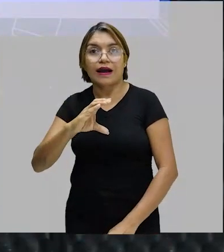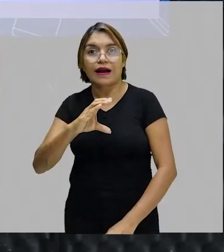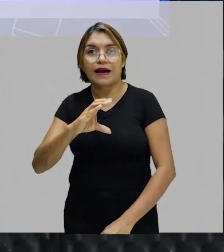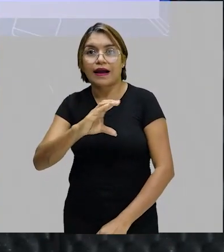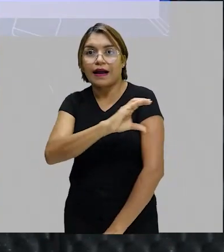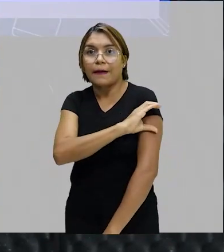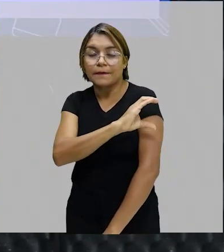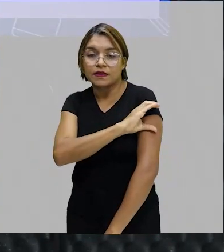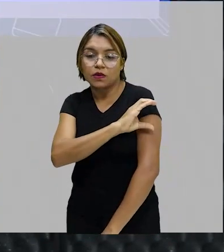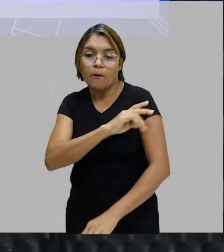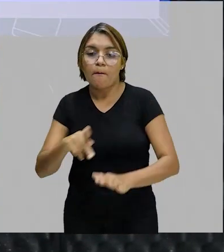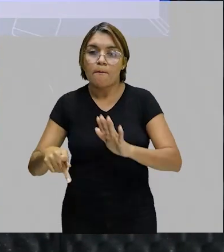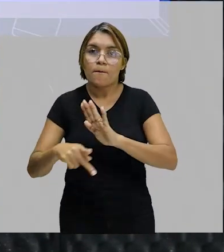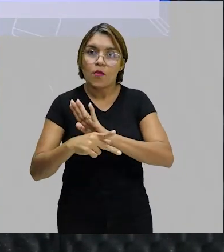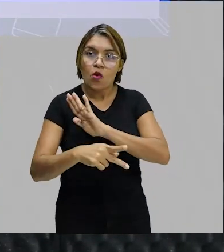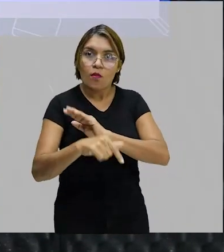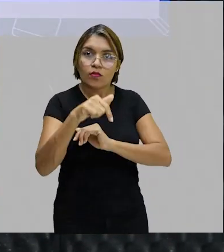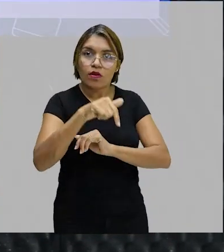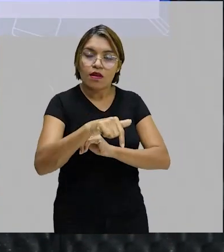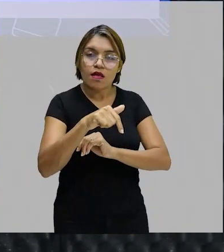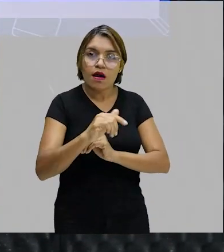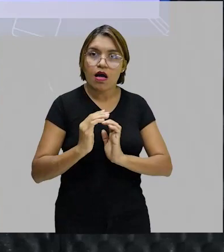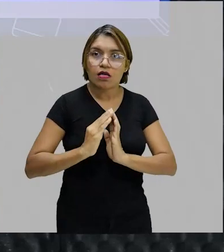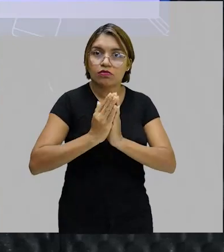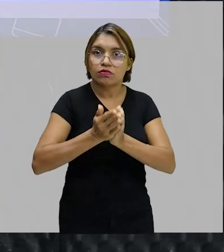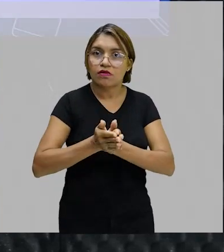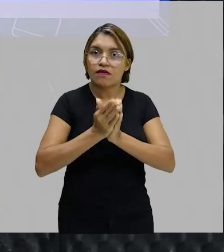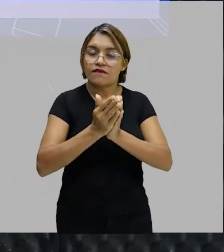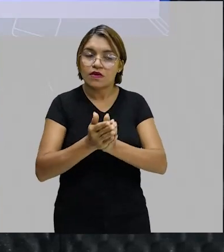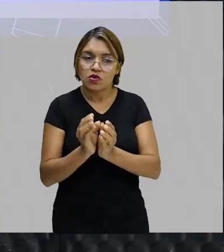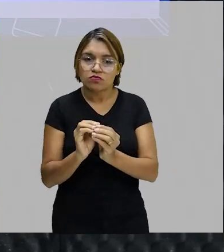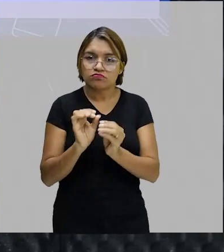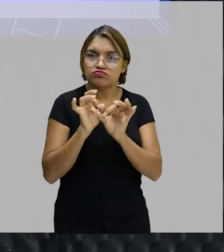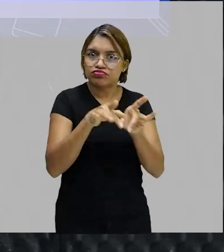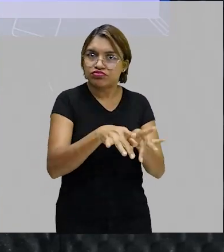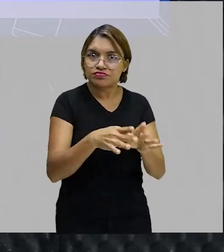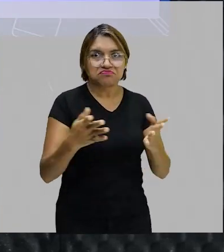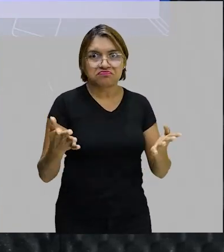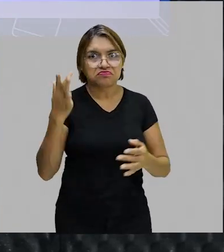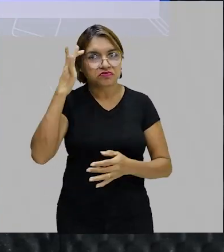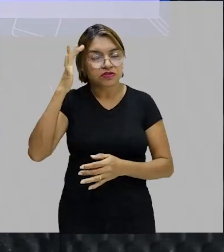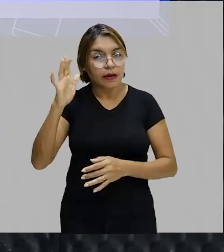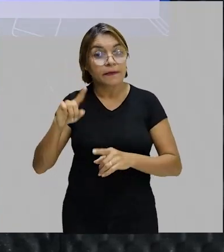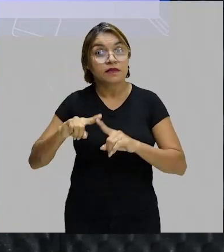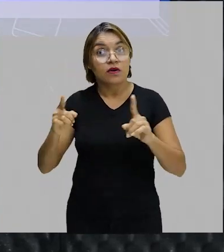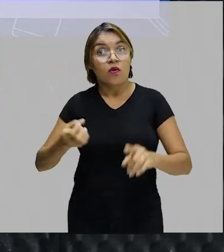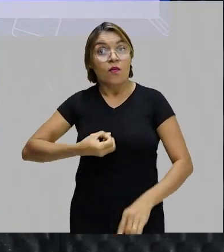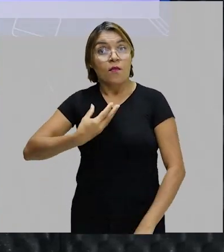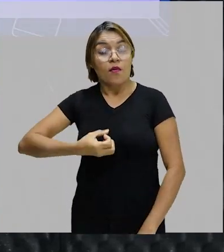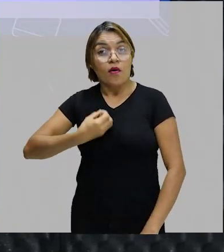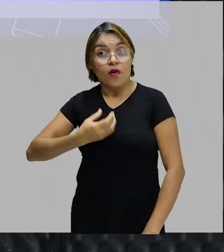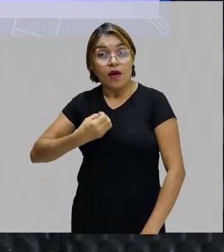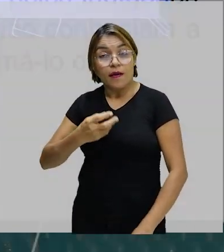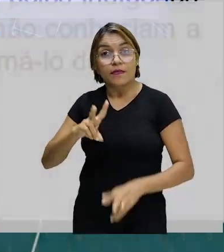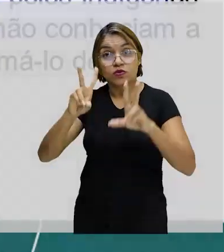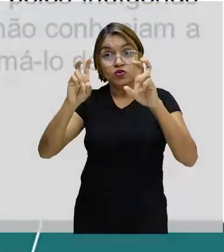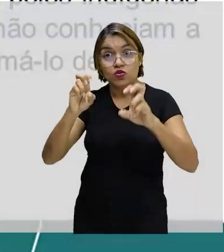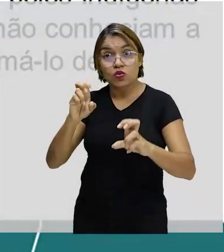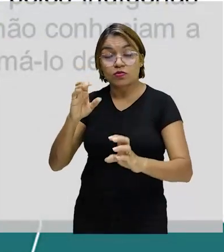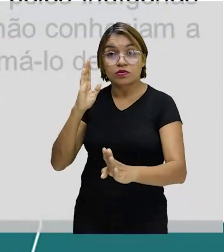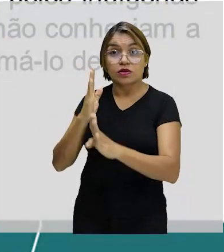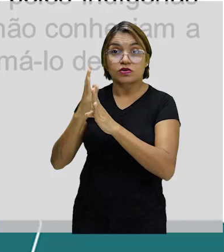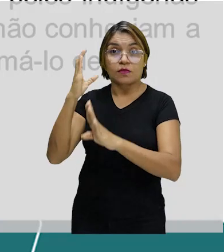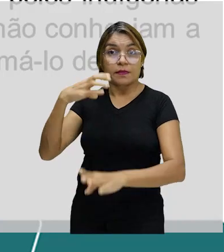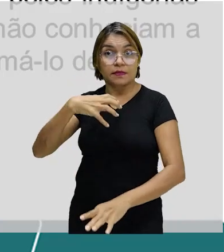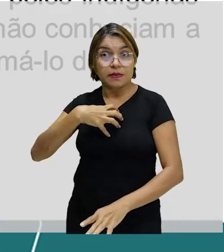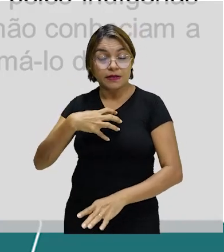e língua dos nativos, né? Então, esse poema ele também é chamado de poema épico do descobrimento da Bahia.